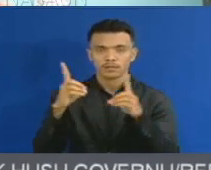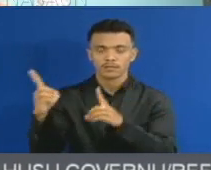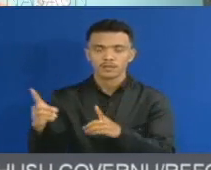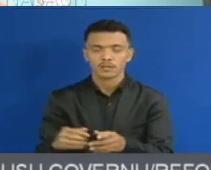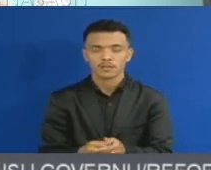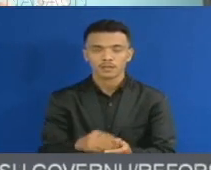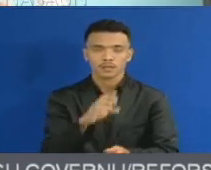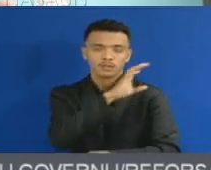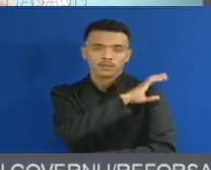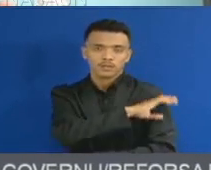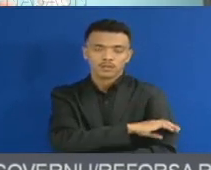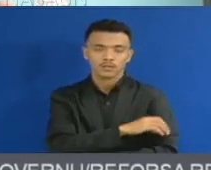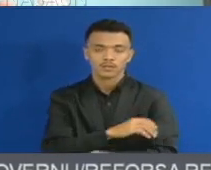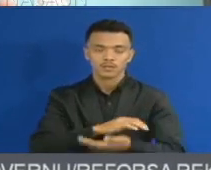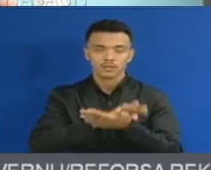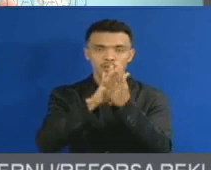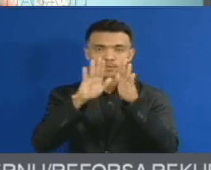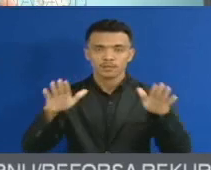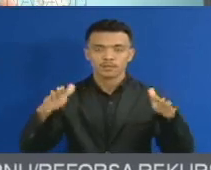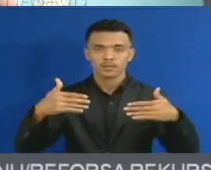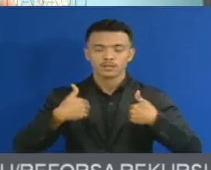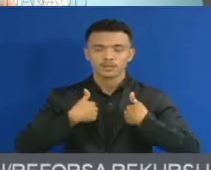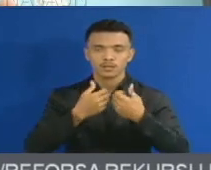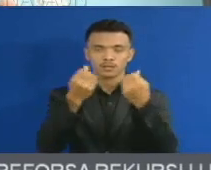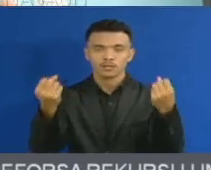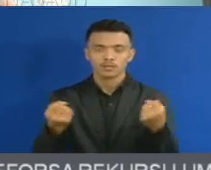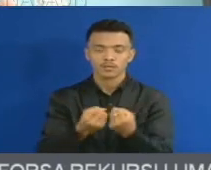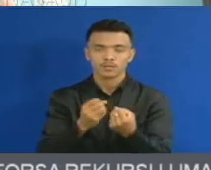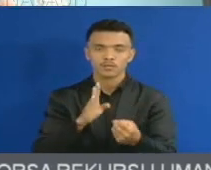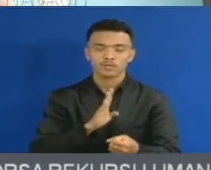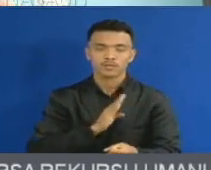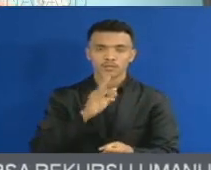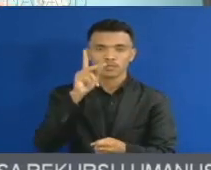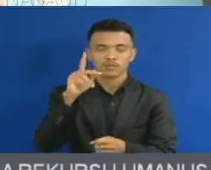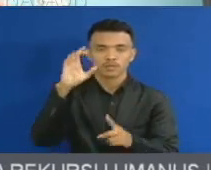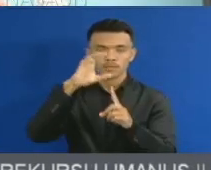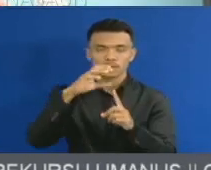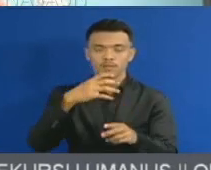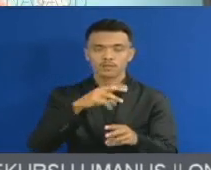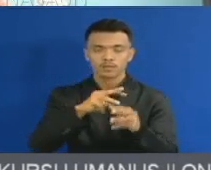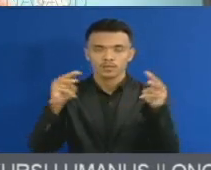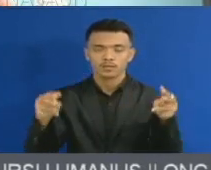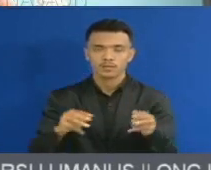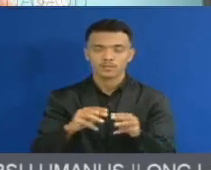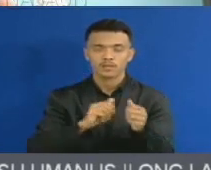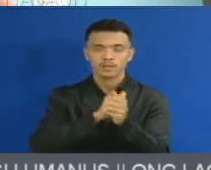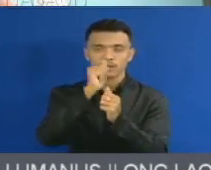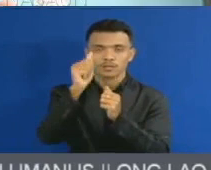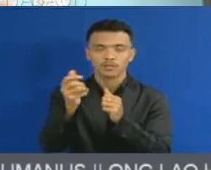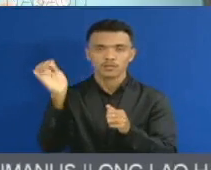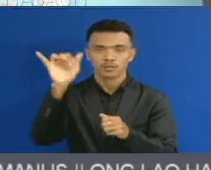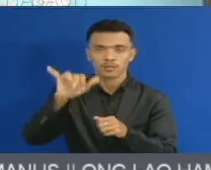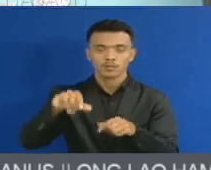situação de segurança, com a estabilidade de paz e a suco Bebonuk, né? Comando município sempre há a coordenação na parte do Sira